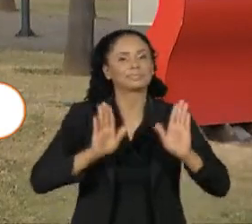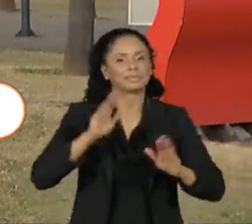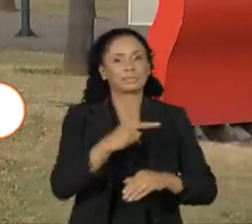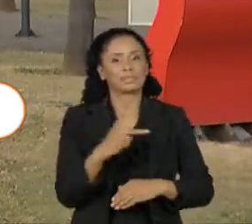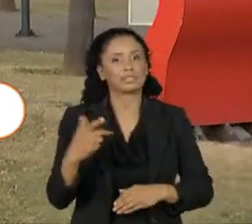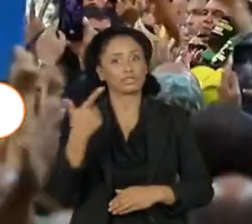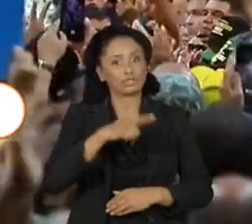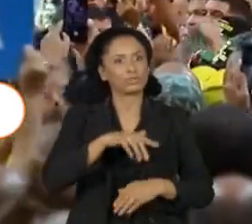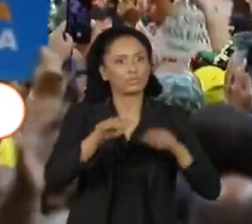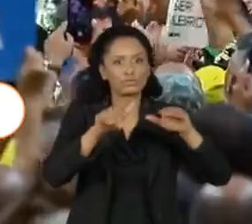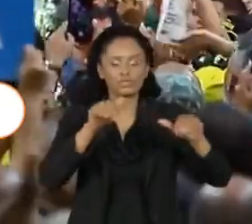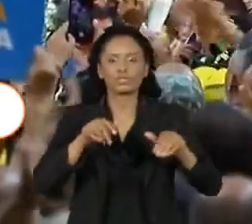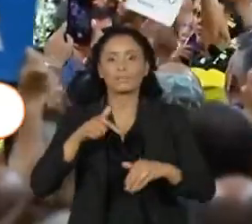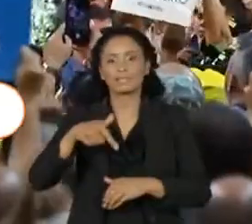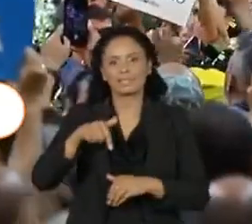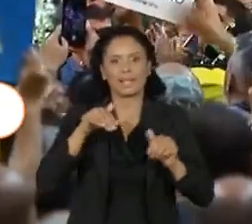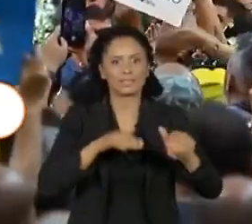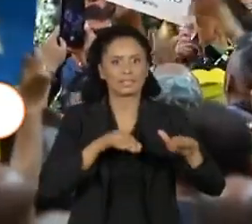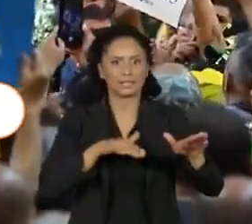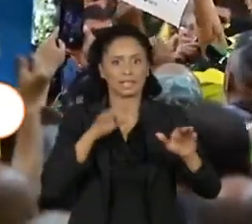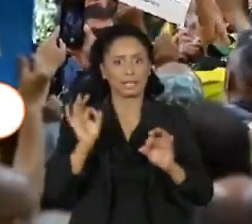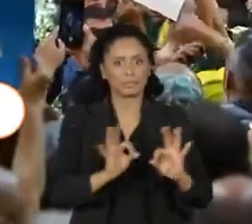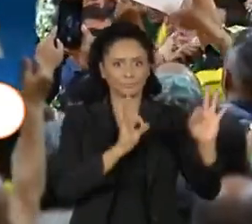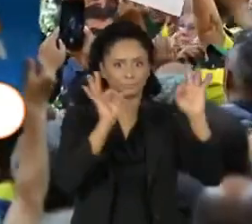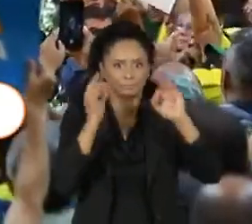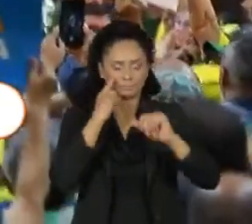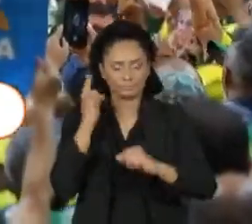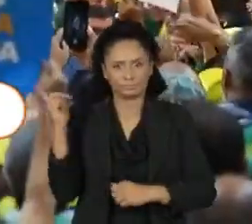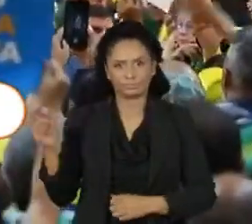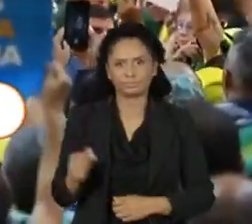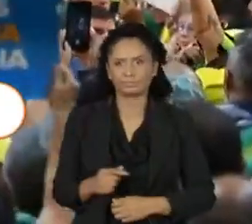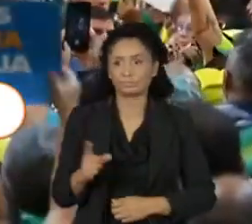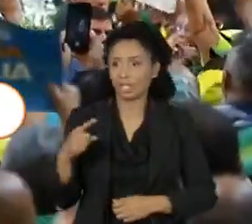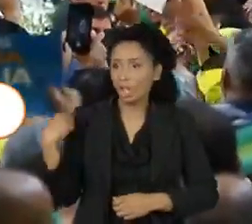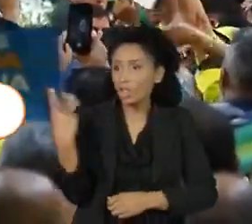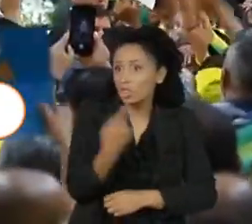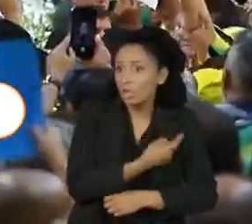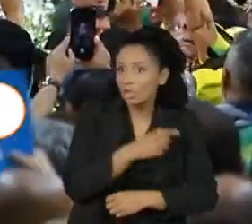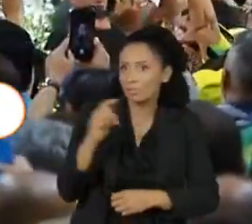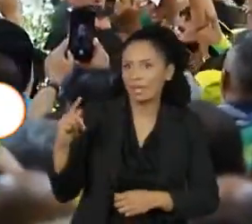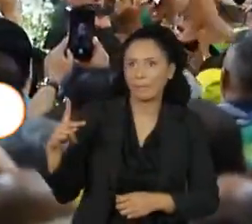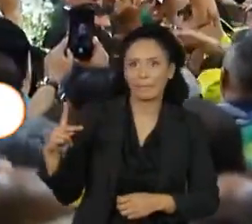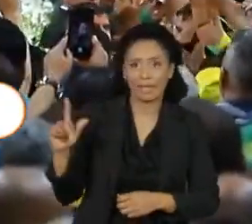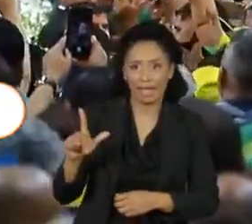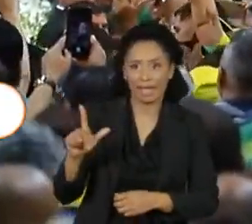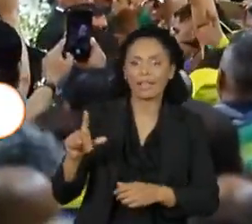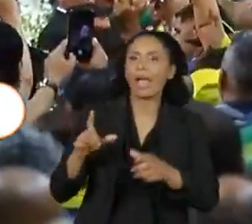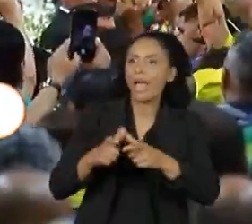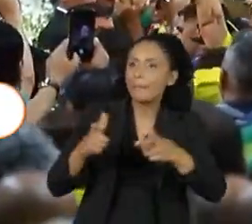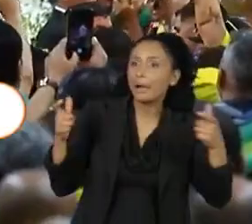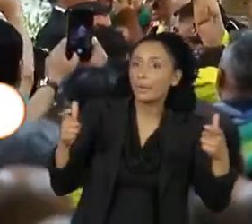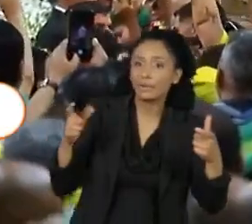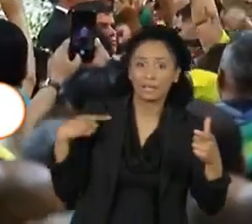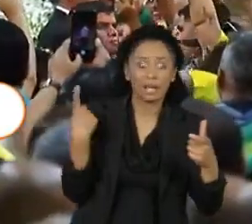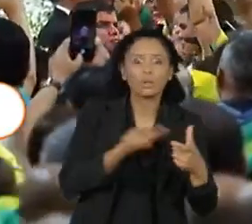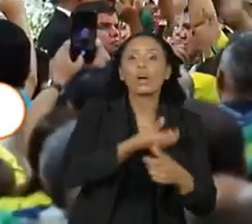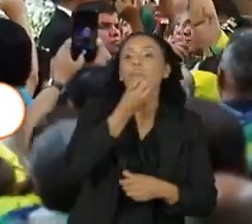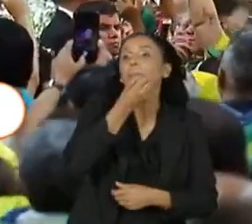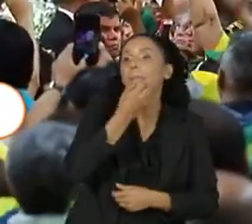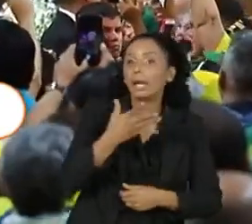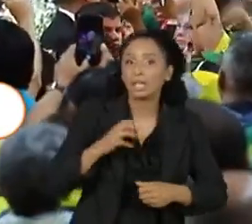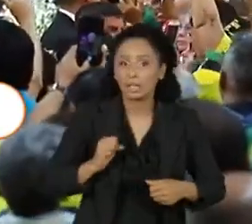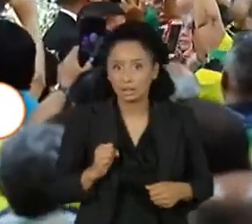setembro. Acompanhe. Nós somos a maioria, nós somos do bem, nós